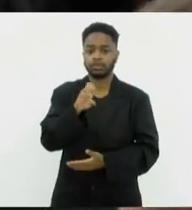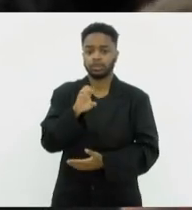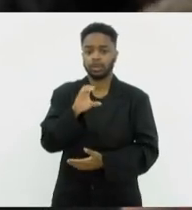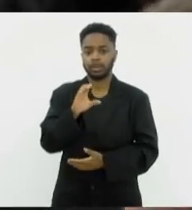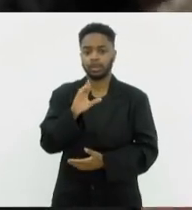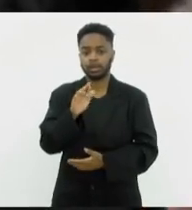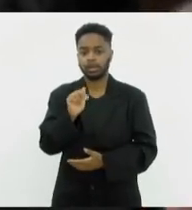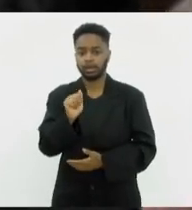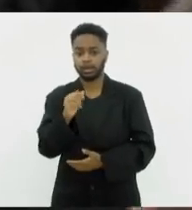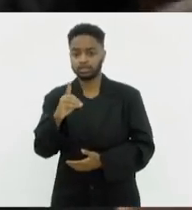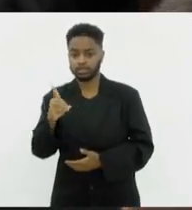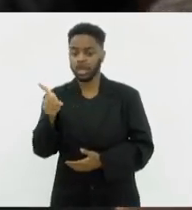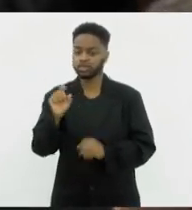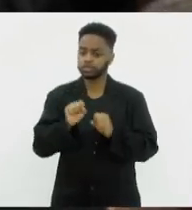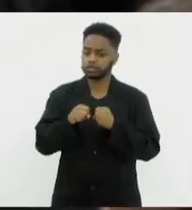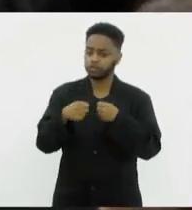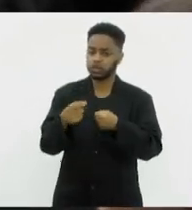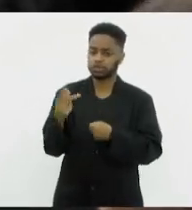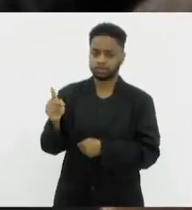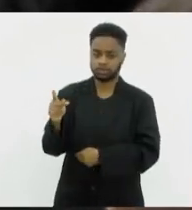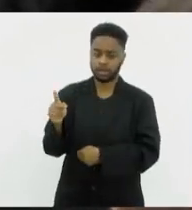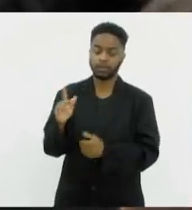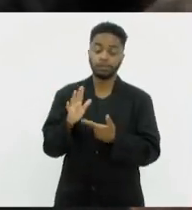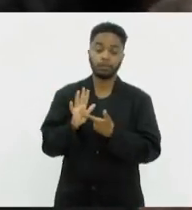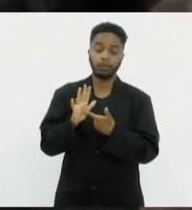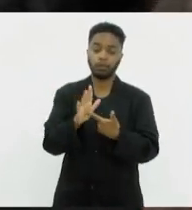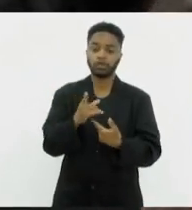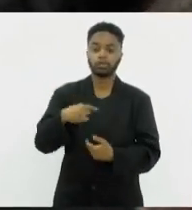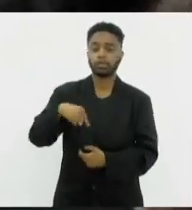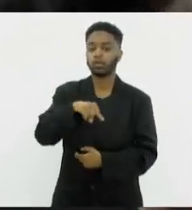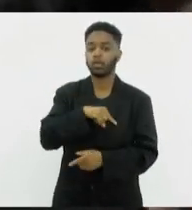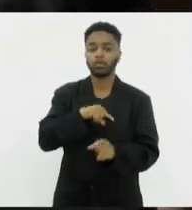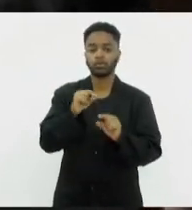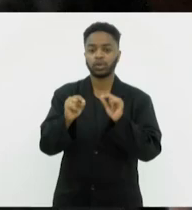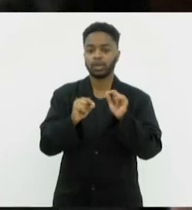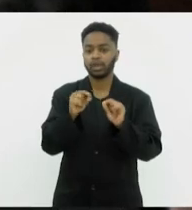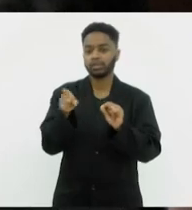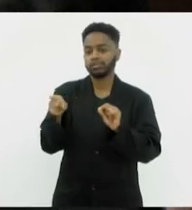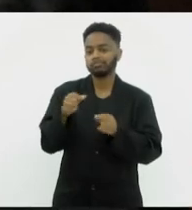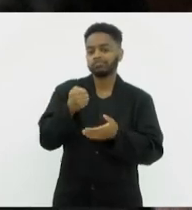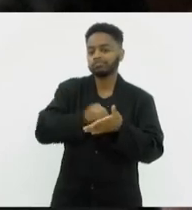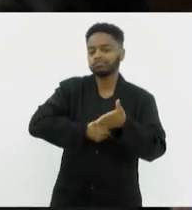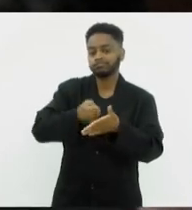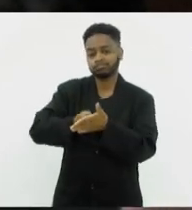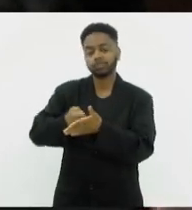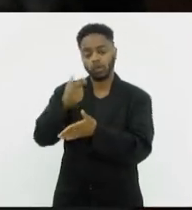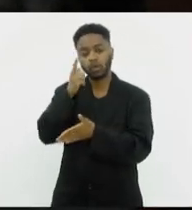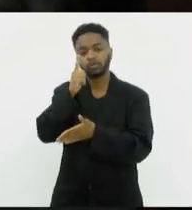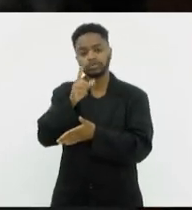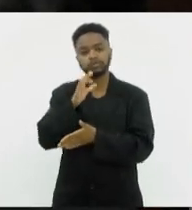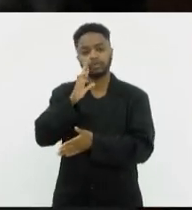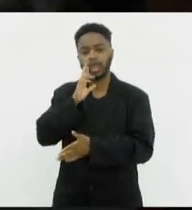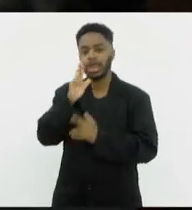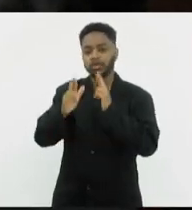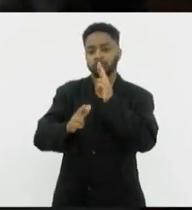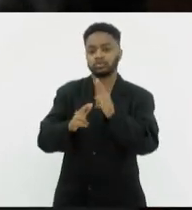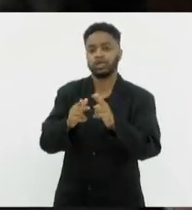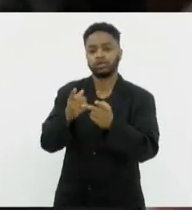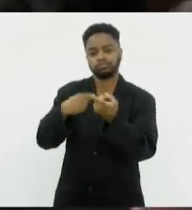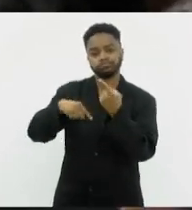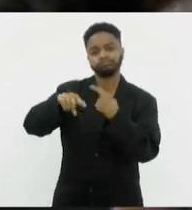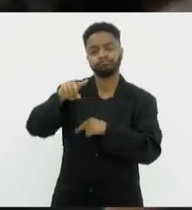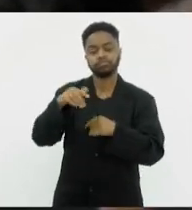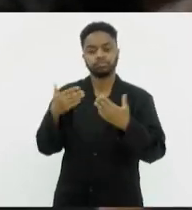deputado Átila Nunes, né, mostra que a sua luta vem dando resultado. Então, eu